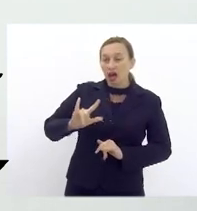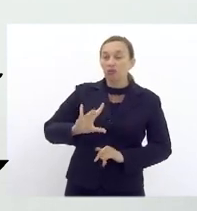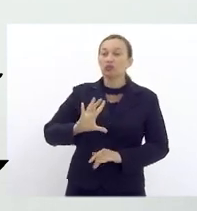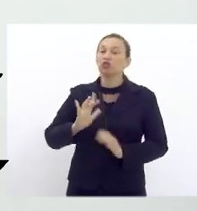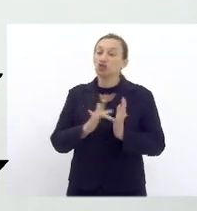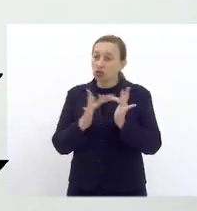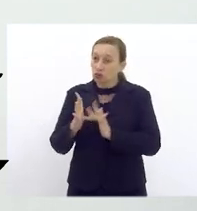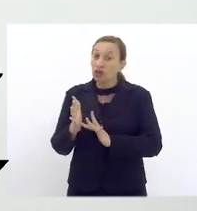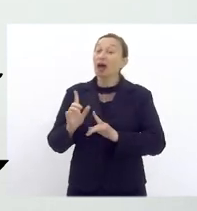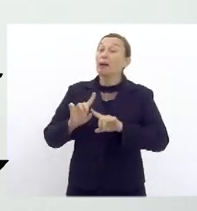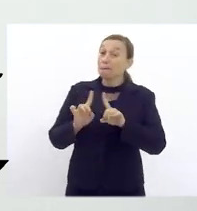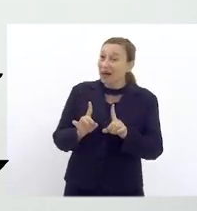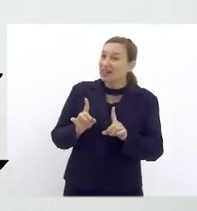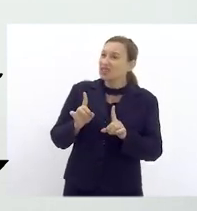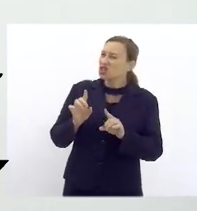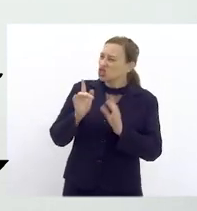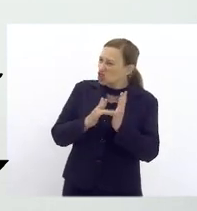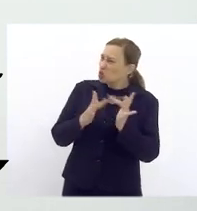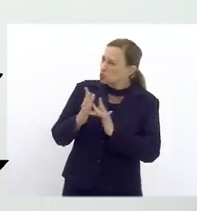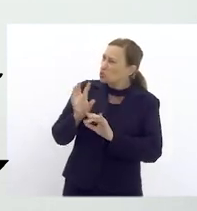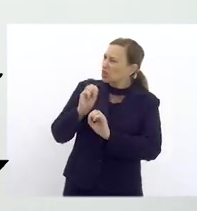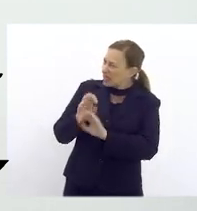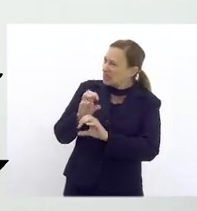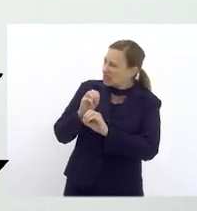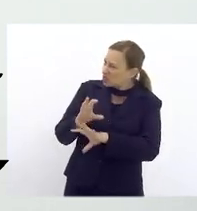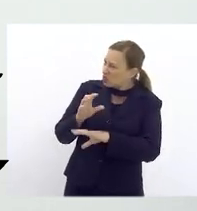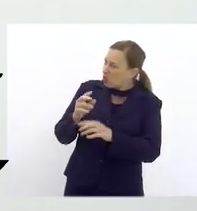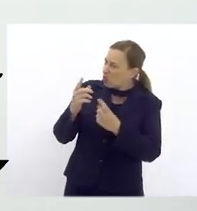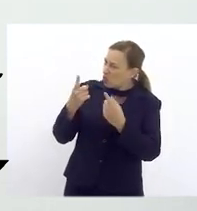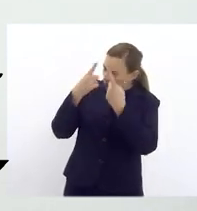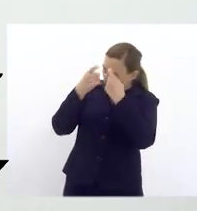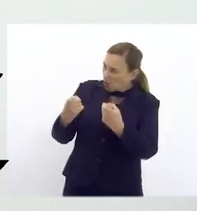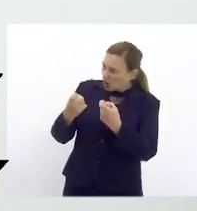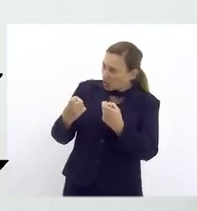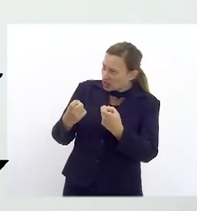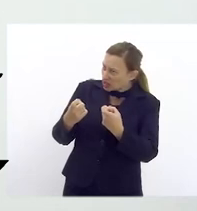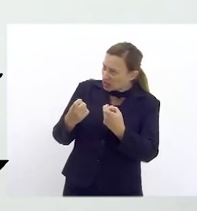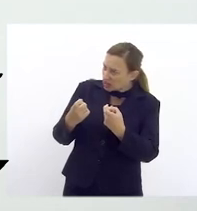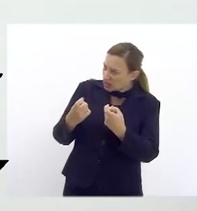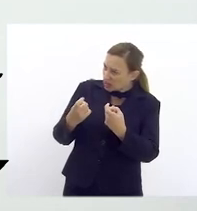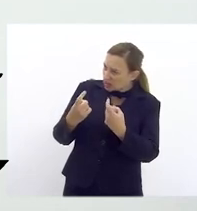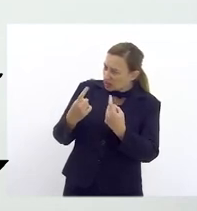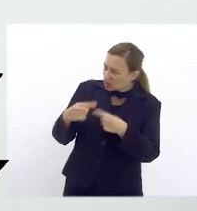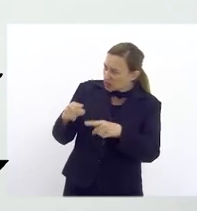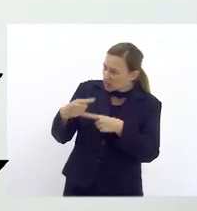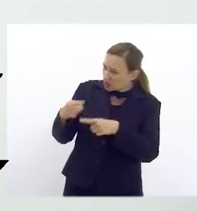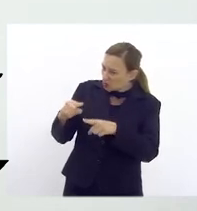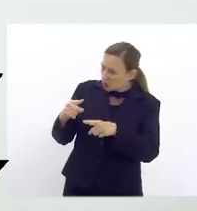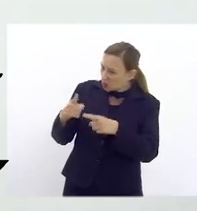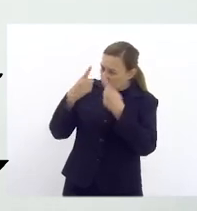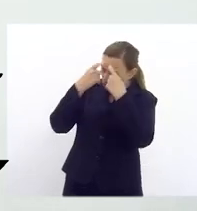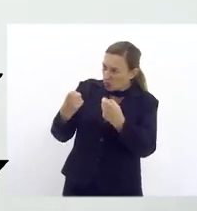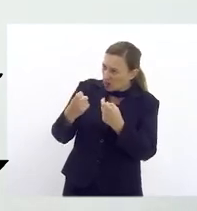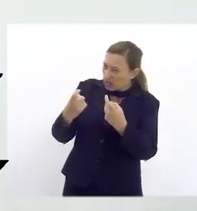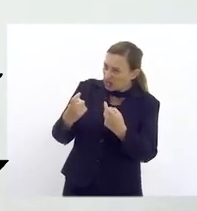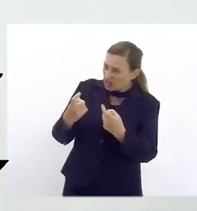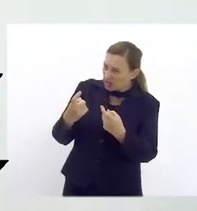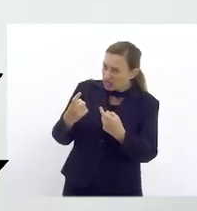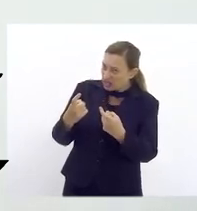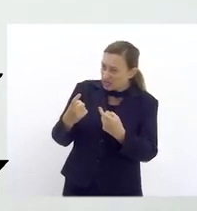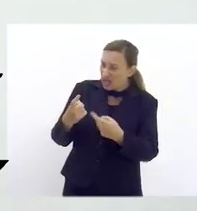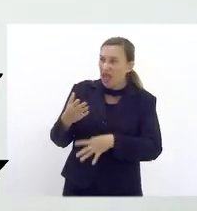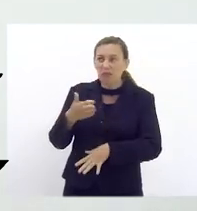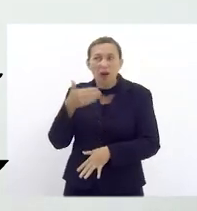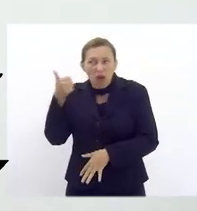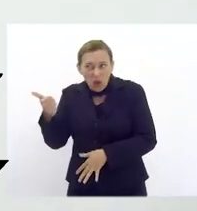que Jesus ensinou isso será que Jesus queria que os seus seguidores fizessem isso será que é uma